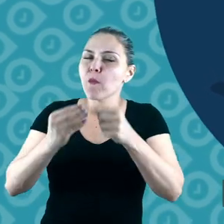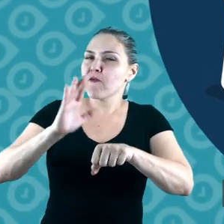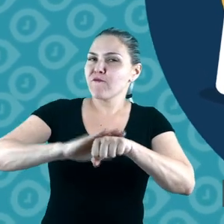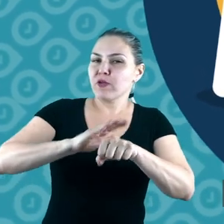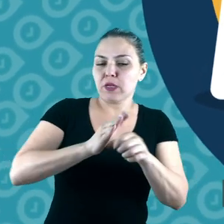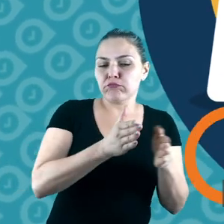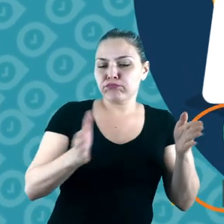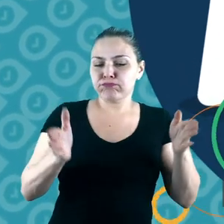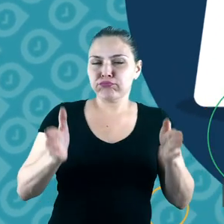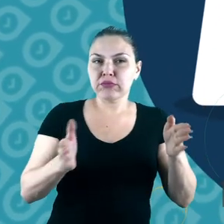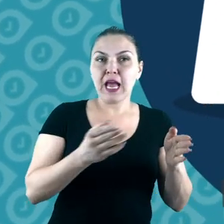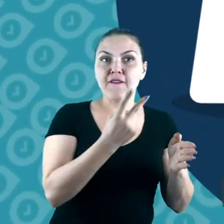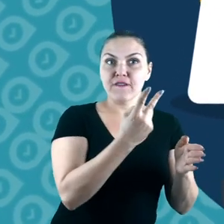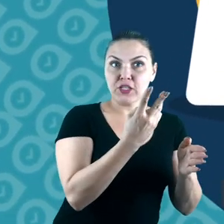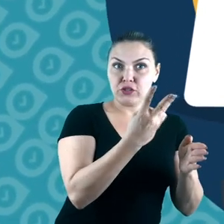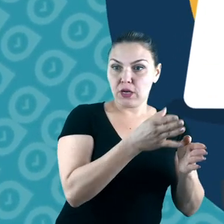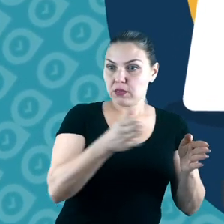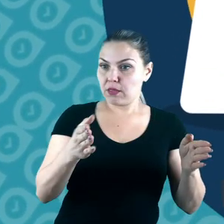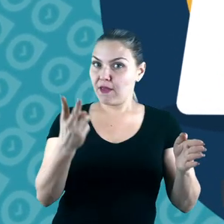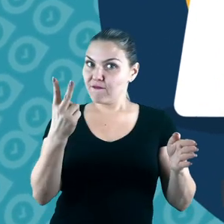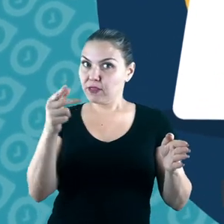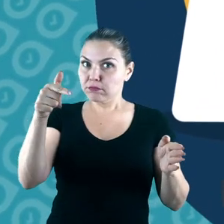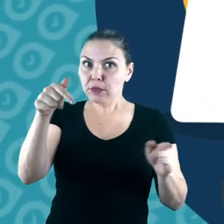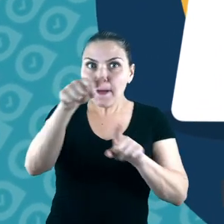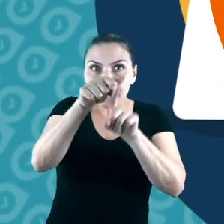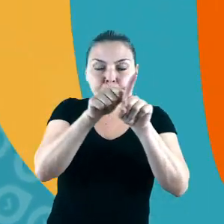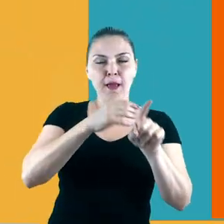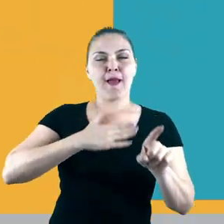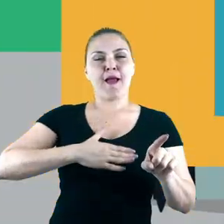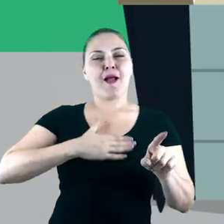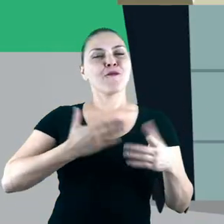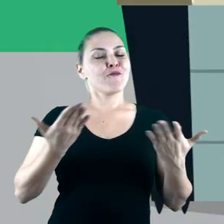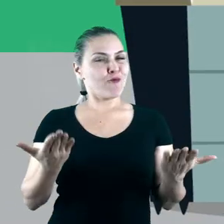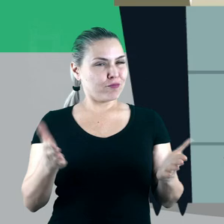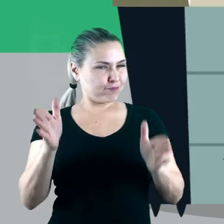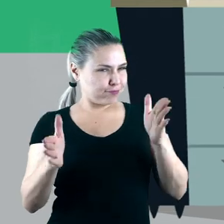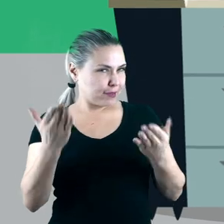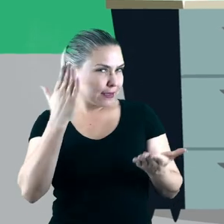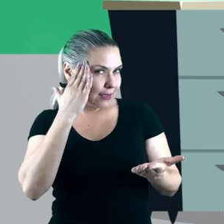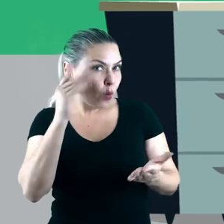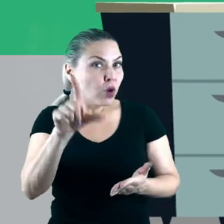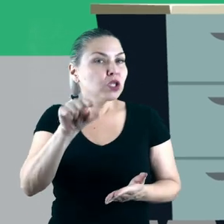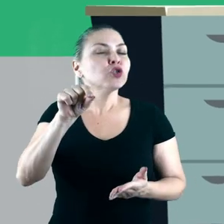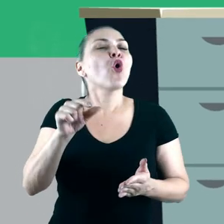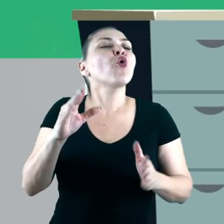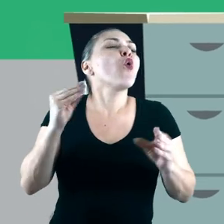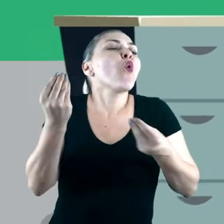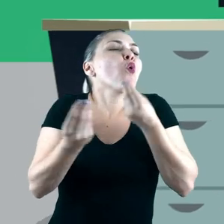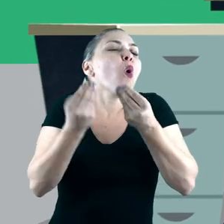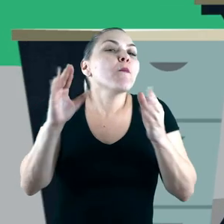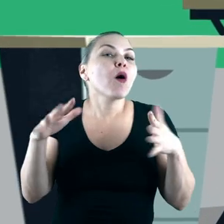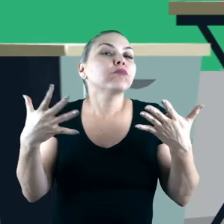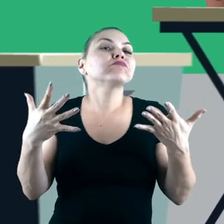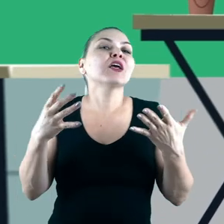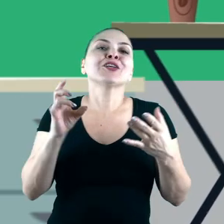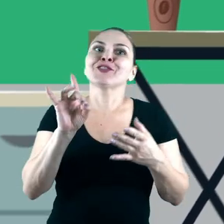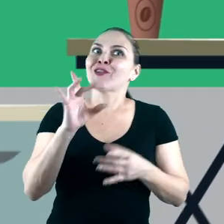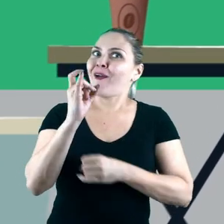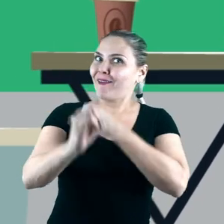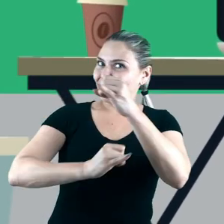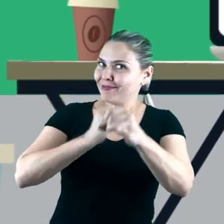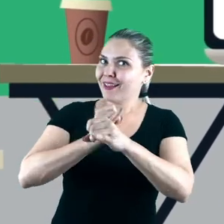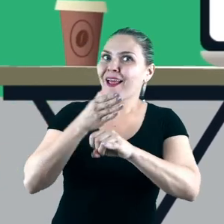os dias 23 e 27 de agosto. A escolha acontecerá apenas online. Para